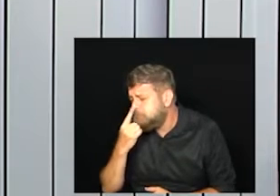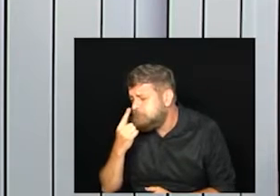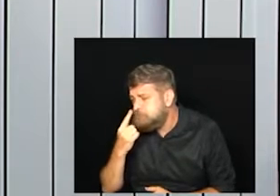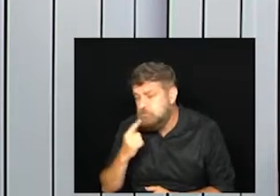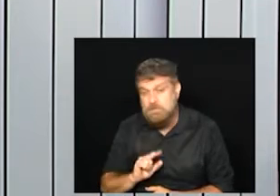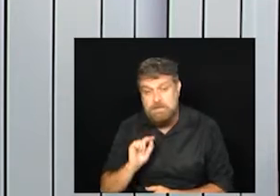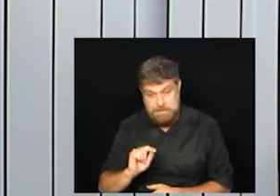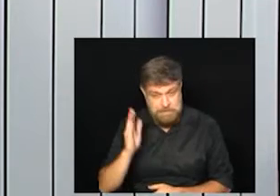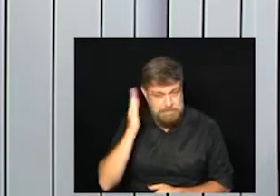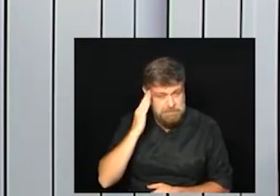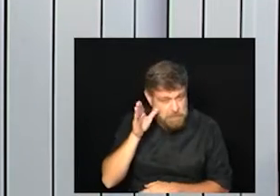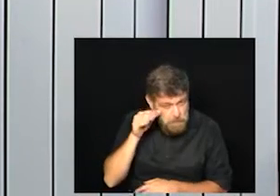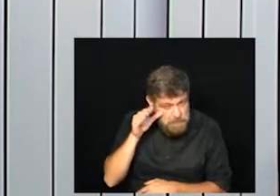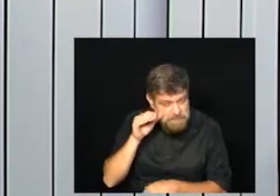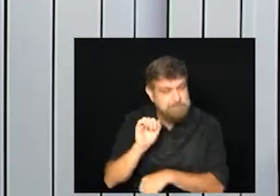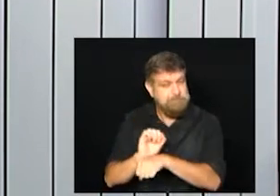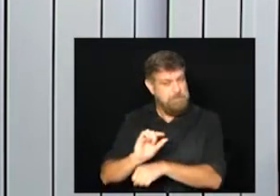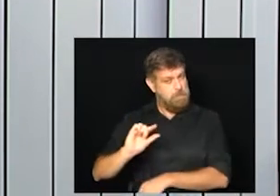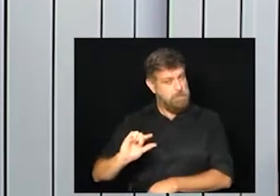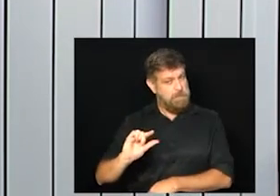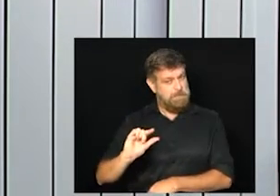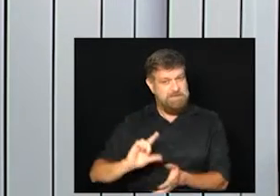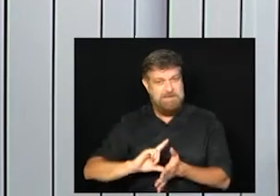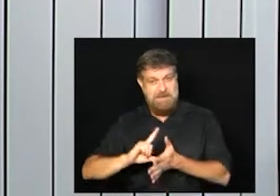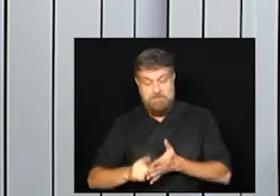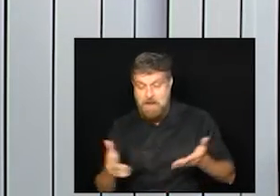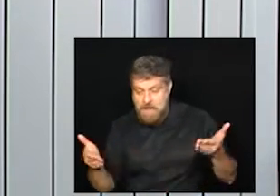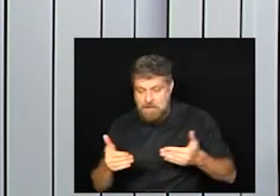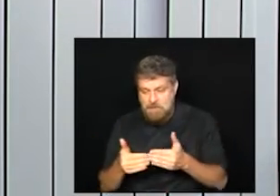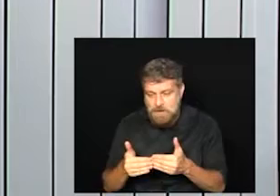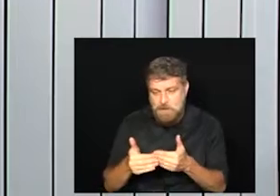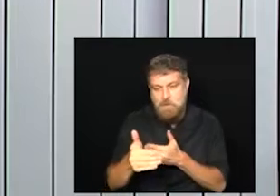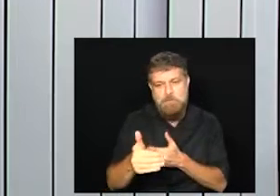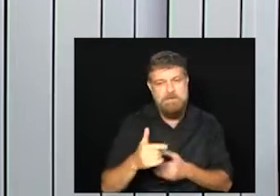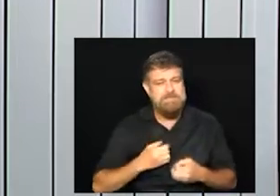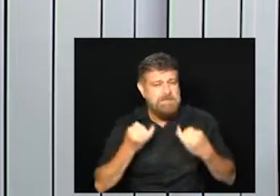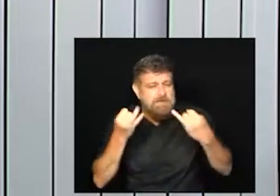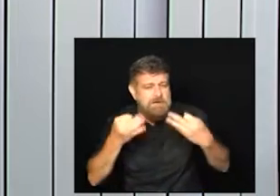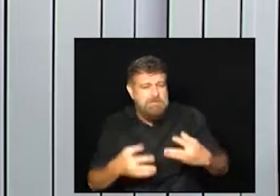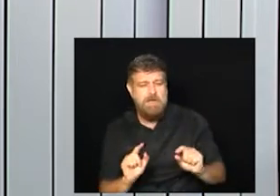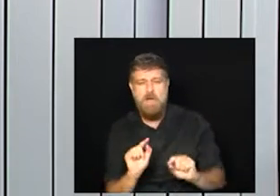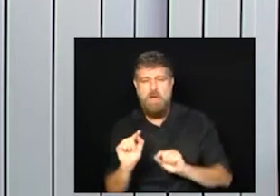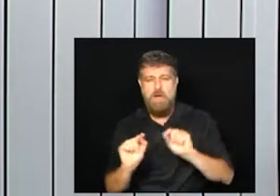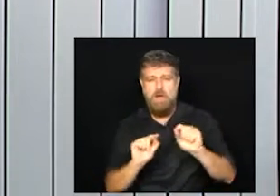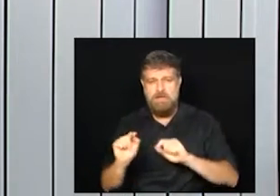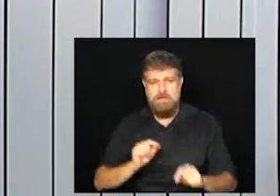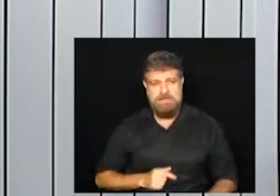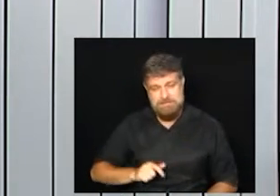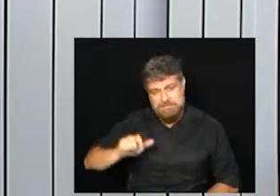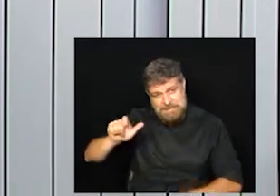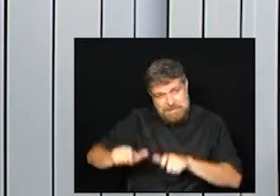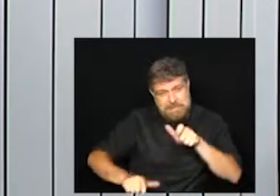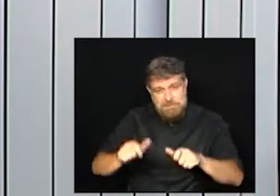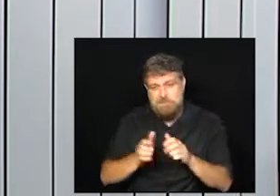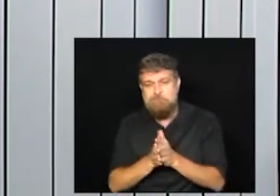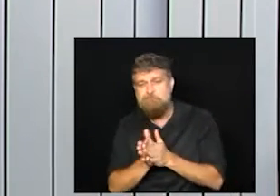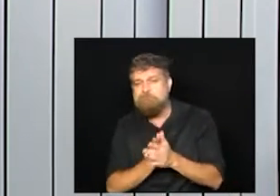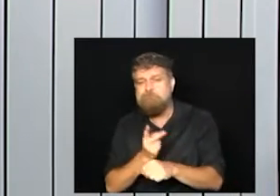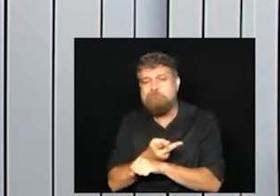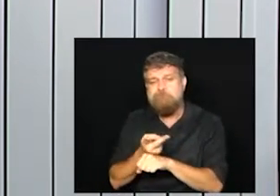Quer saber qual é? Daqui a pouco. Porque a gente abre esta edição falando sobre algo que milhares estão em